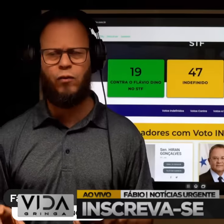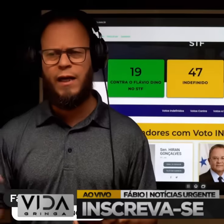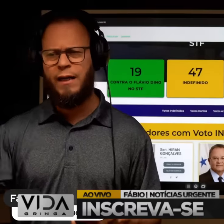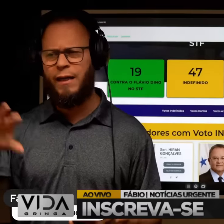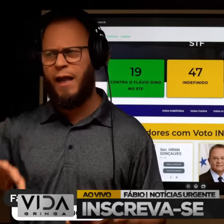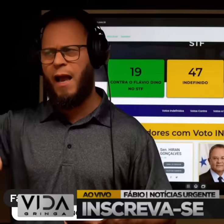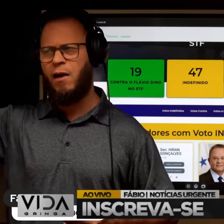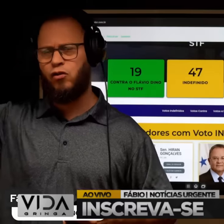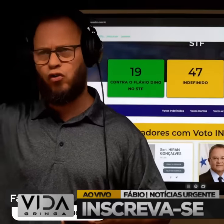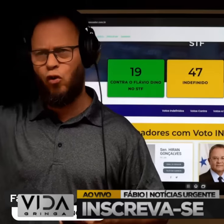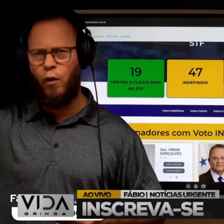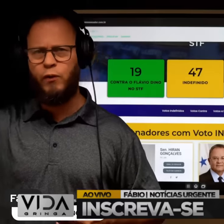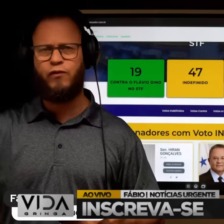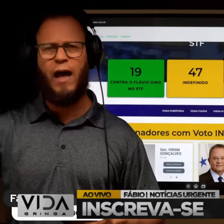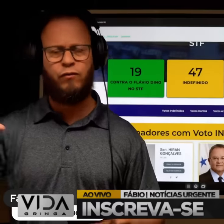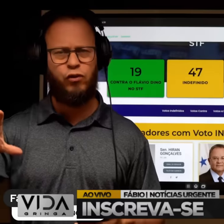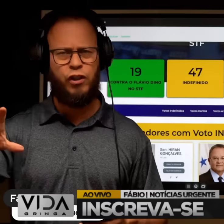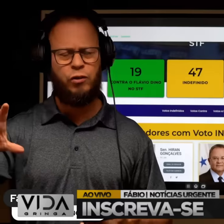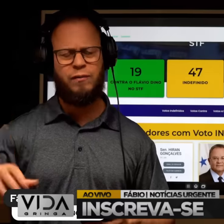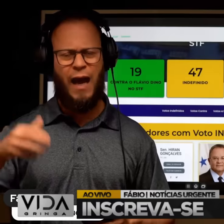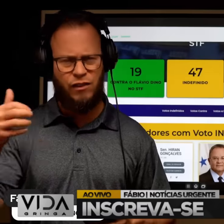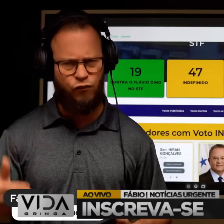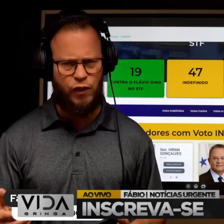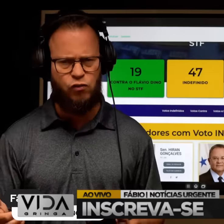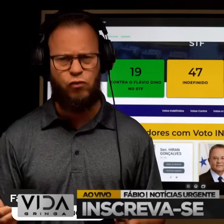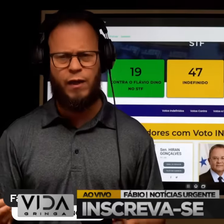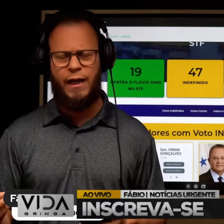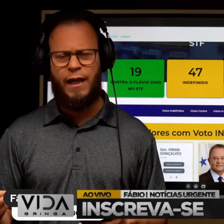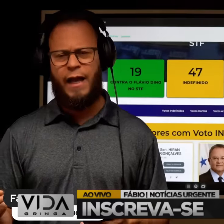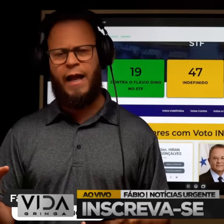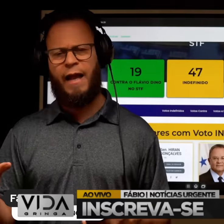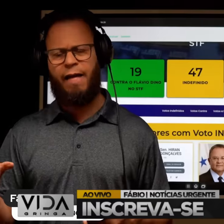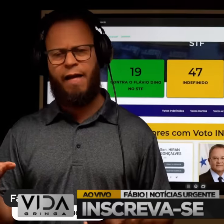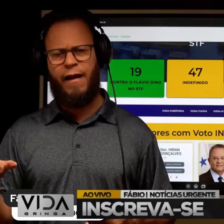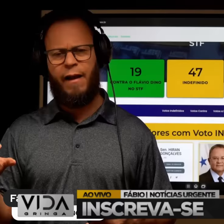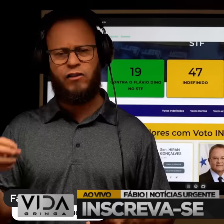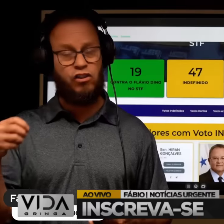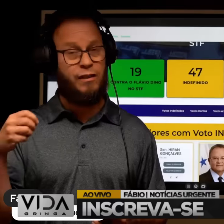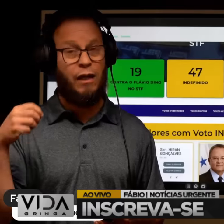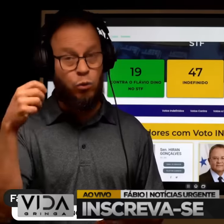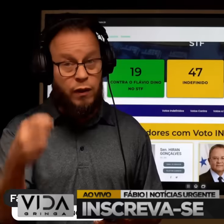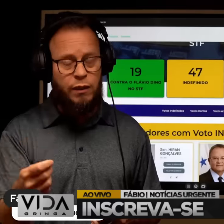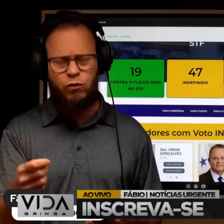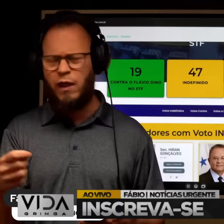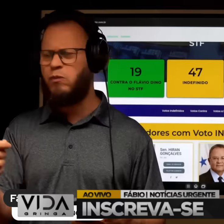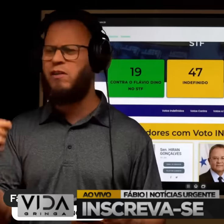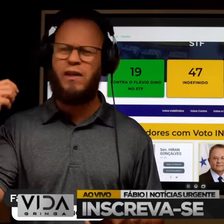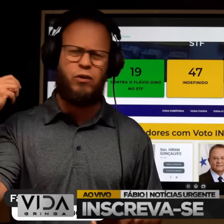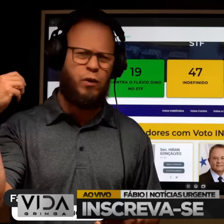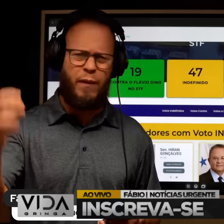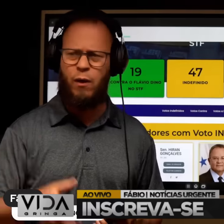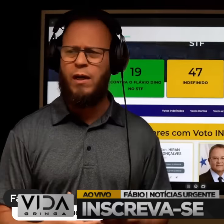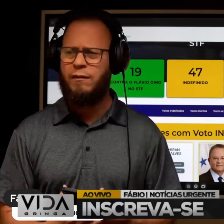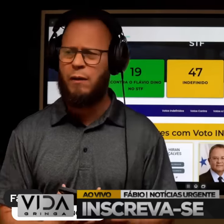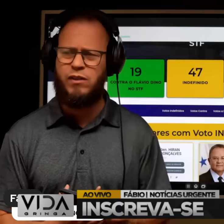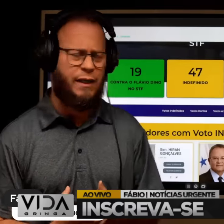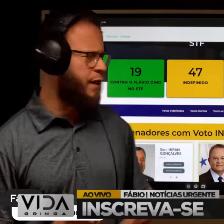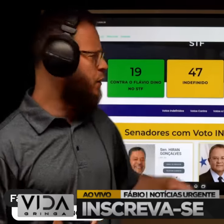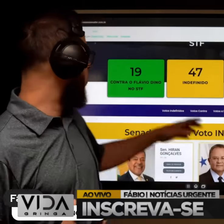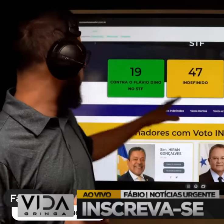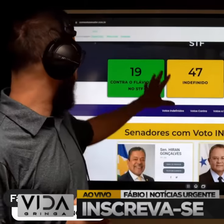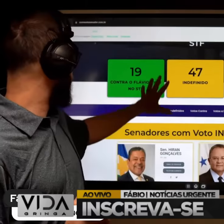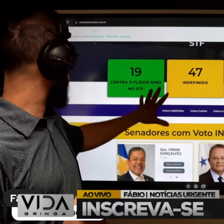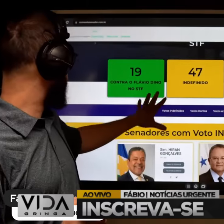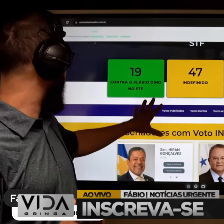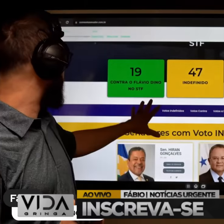momento, que é sobre o Flávio Dino, está difícil. A gente está lutando, estamos enviando e-mail, estamos aqui